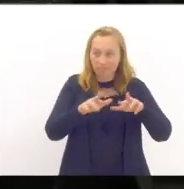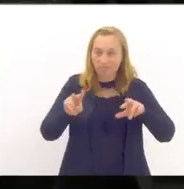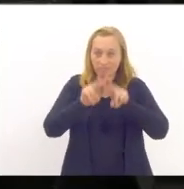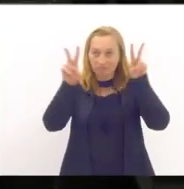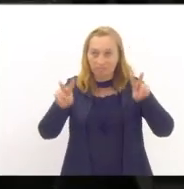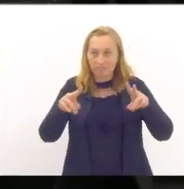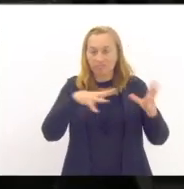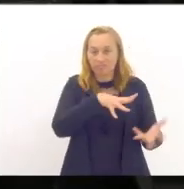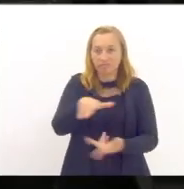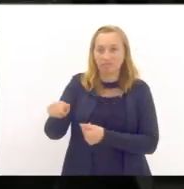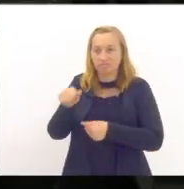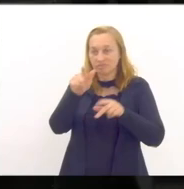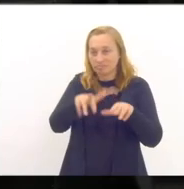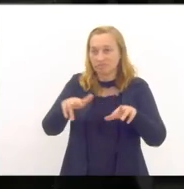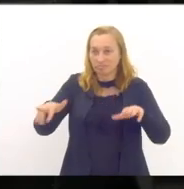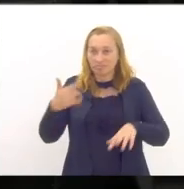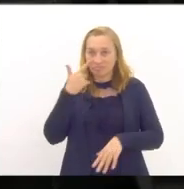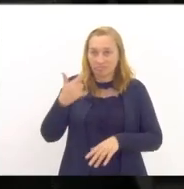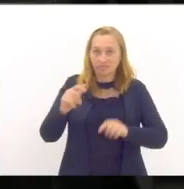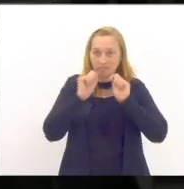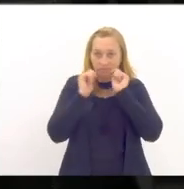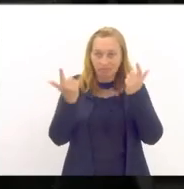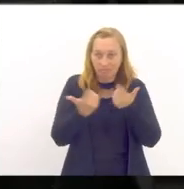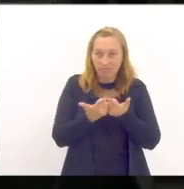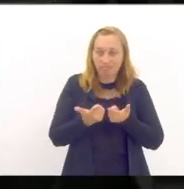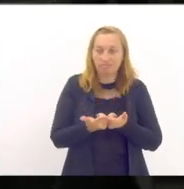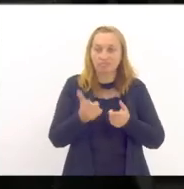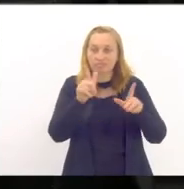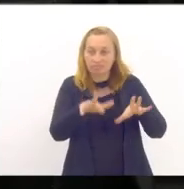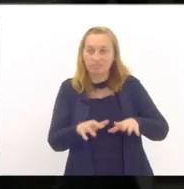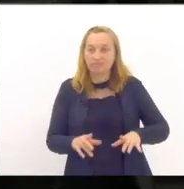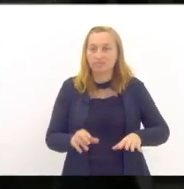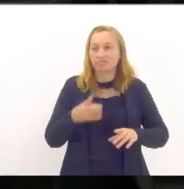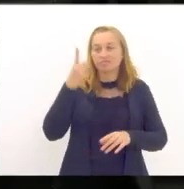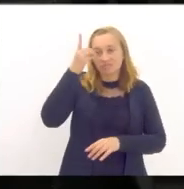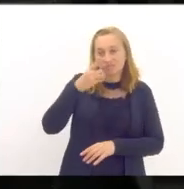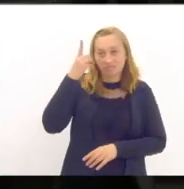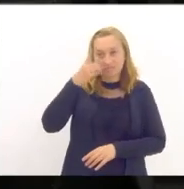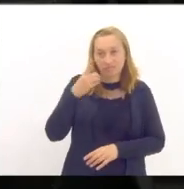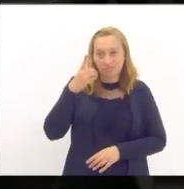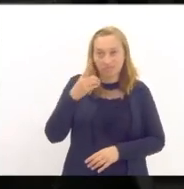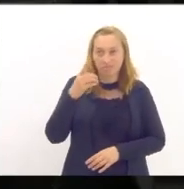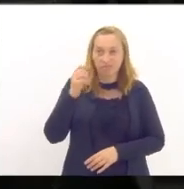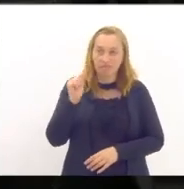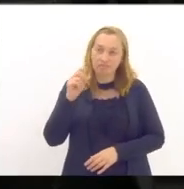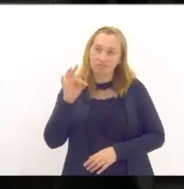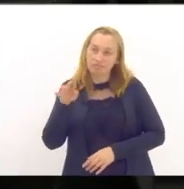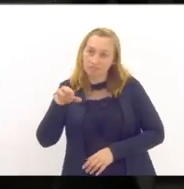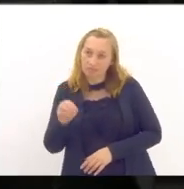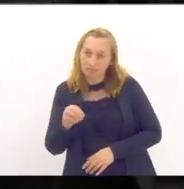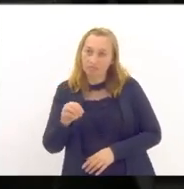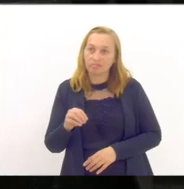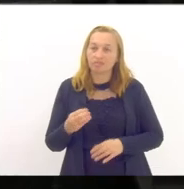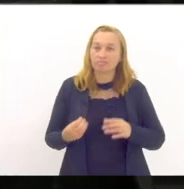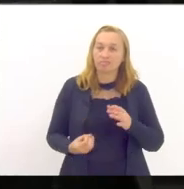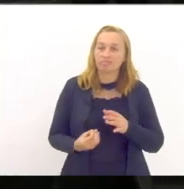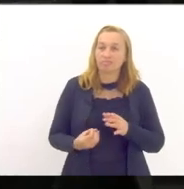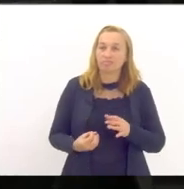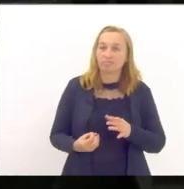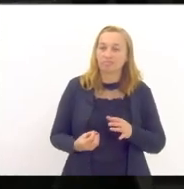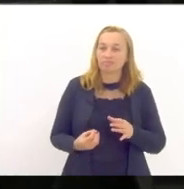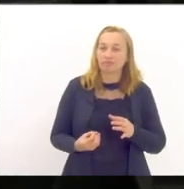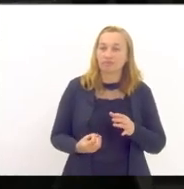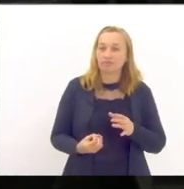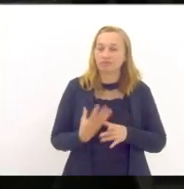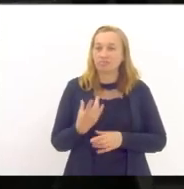mundo, que enxergam essa Assembleia de uma maneira diferente. Deputados aqui que são antagônicos, que promovem aqui nessa Assembleia